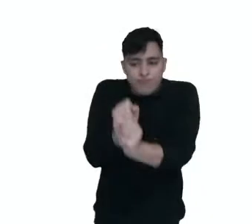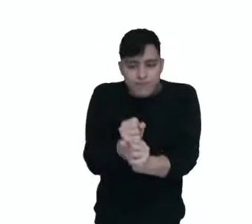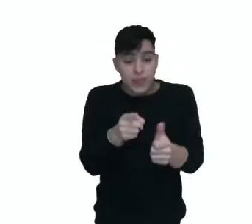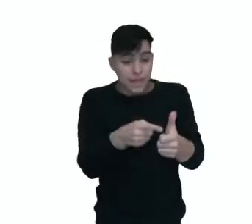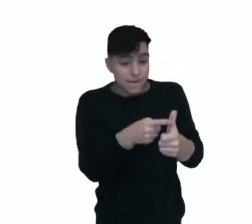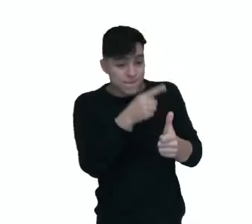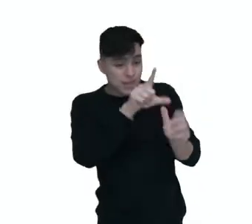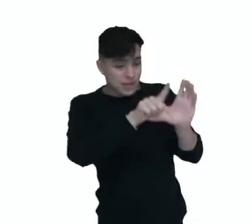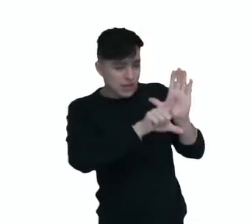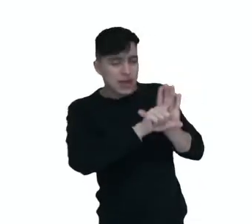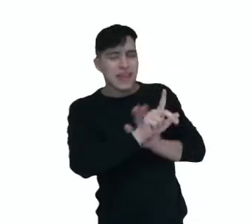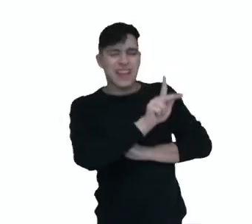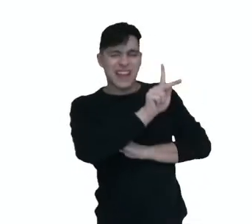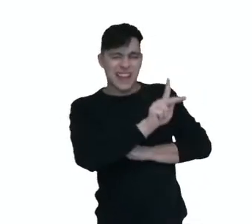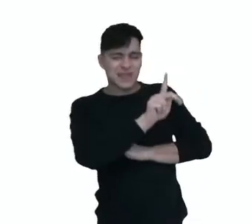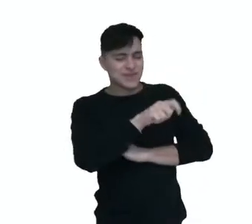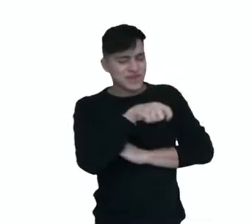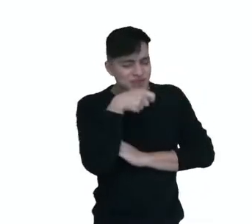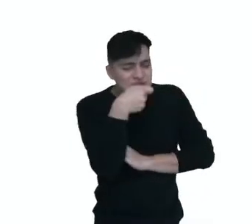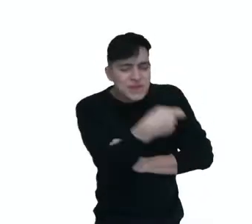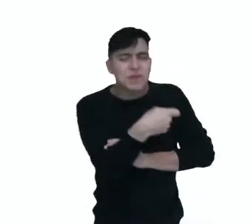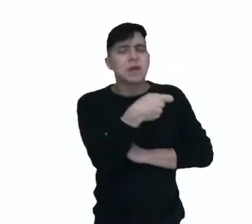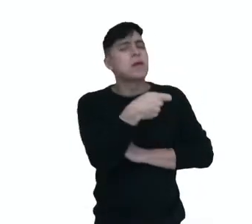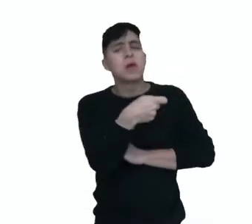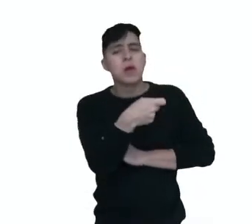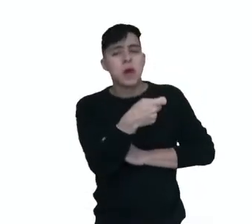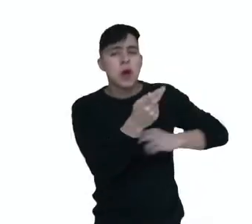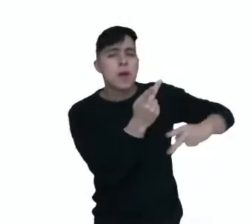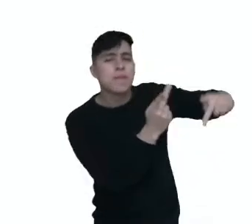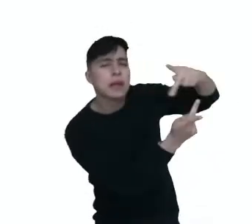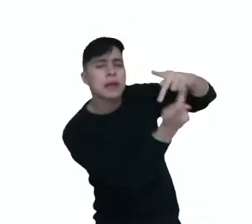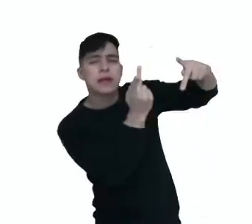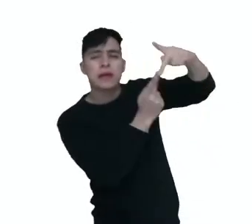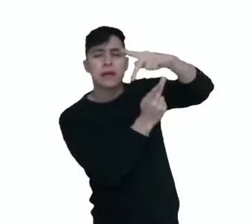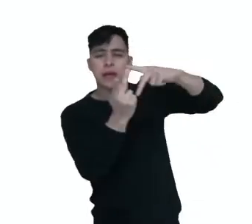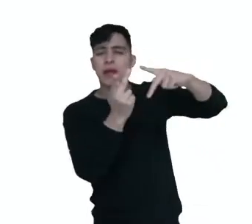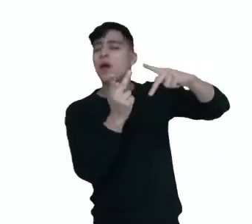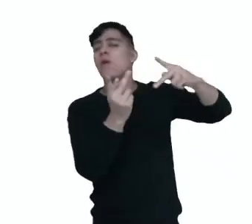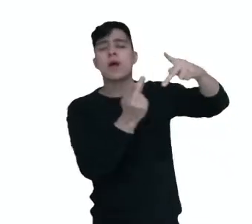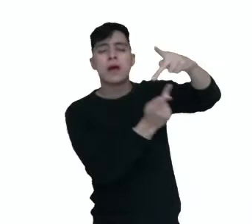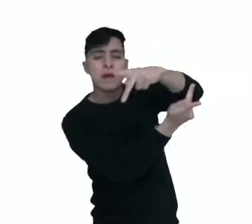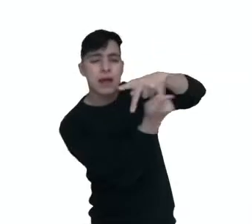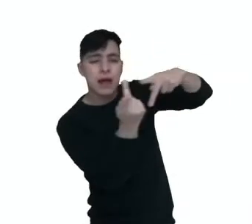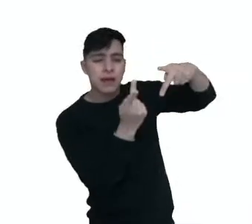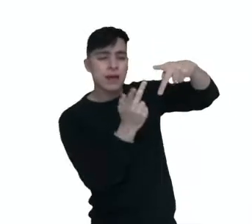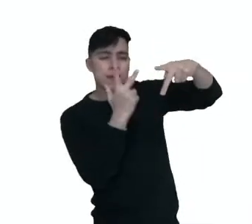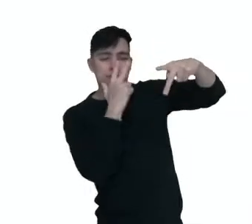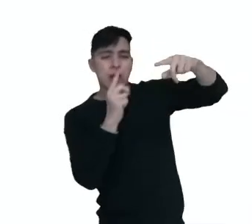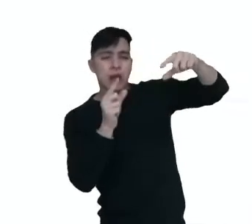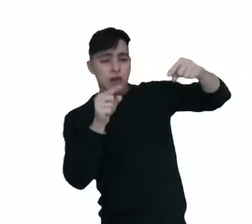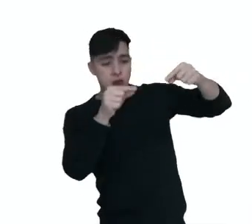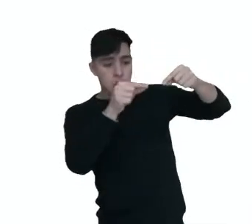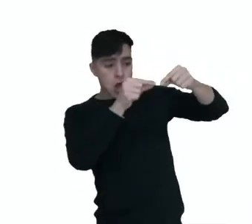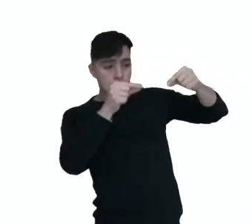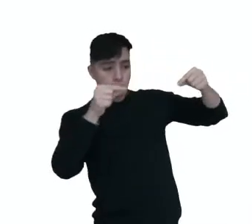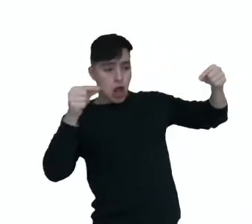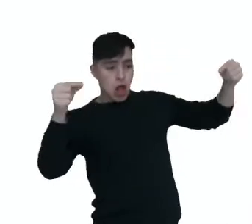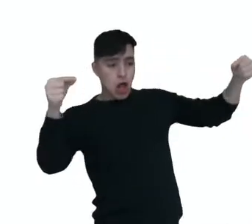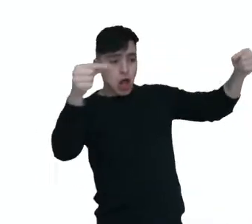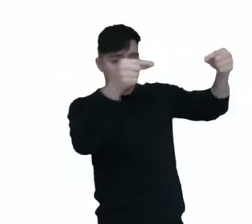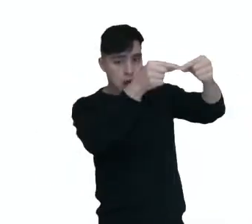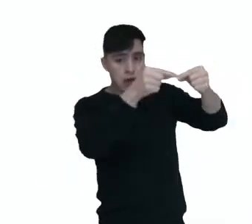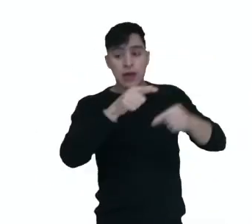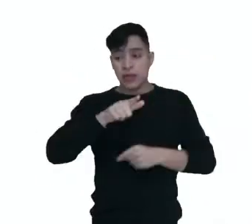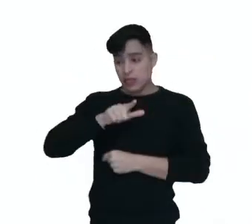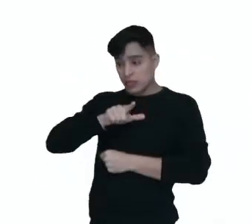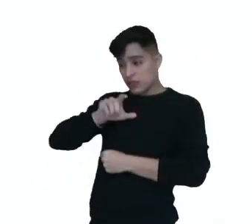de Kepler, né, vimos na aula anterior, em que os planetas têm órbitas em forma de elipse e o Sol ocupa um dos focos. Então